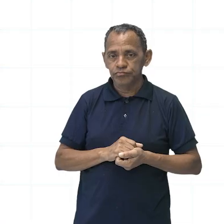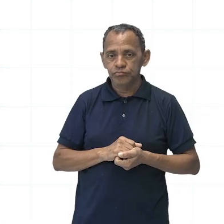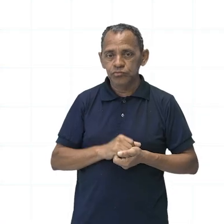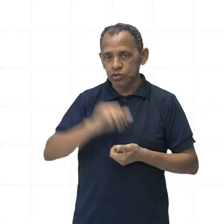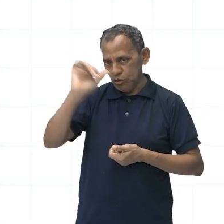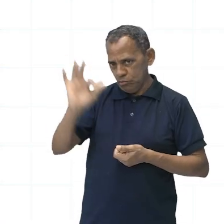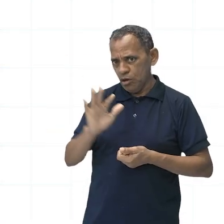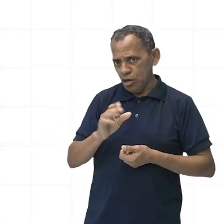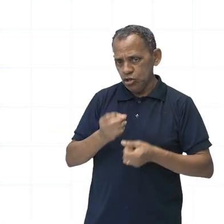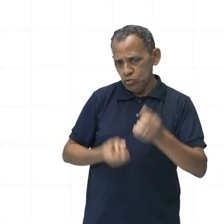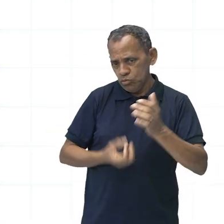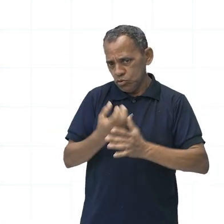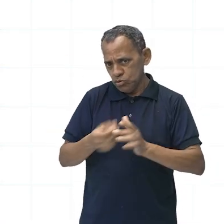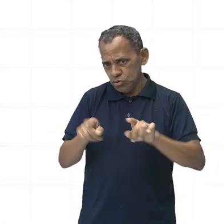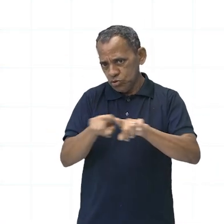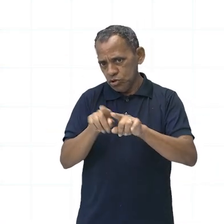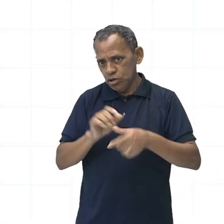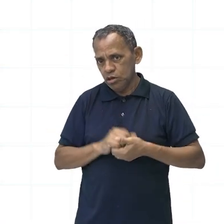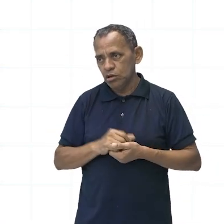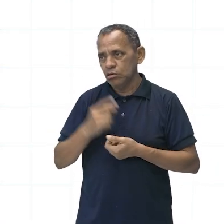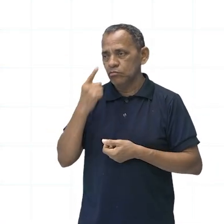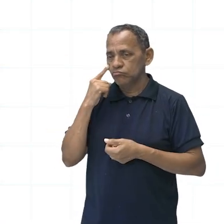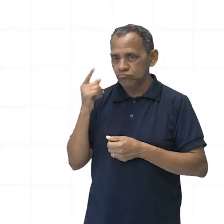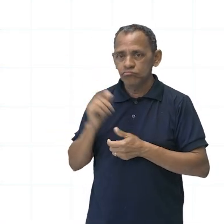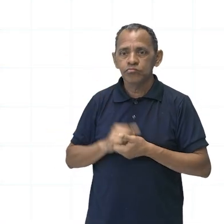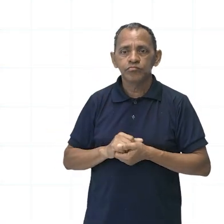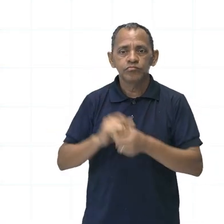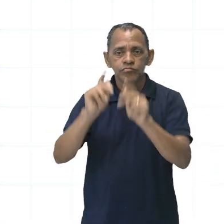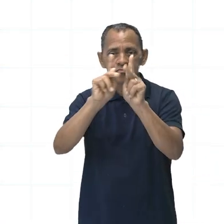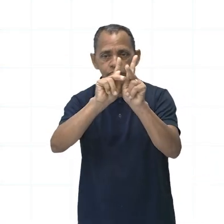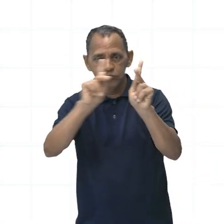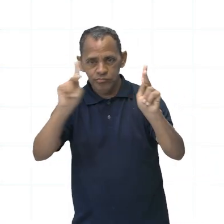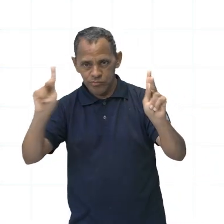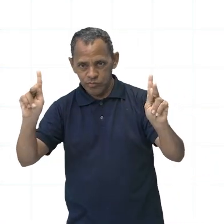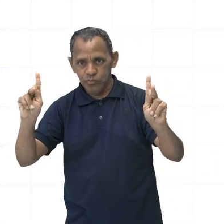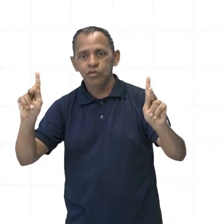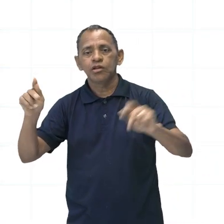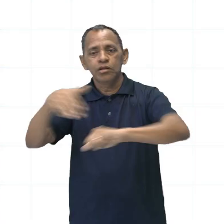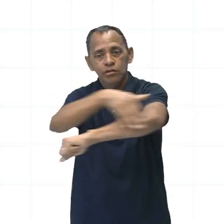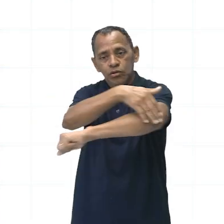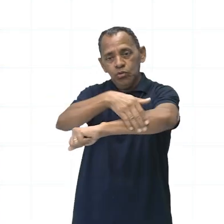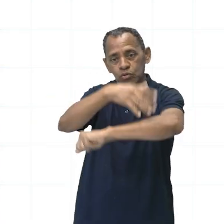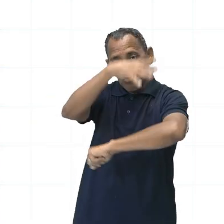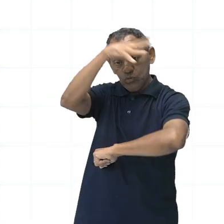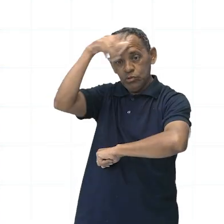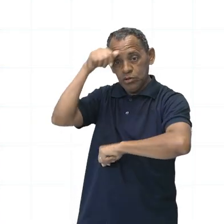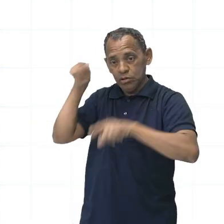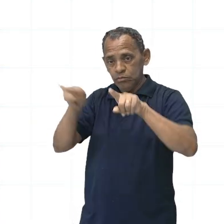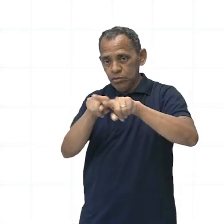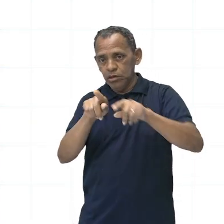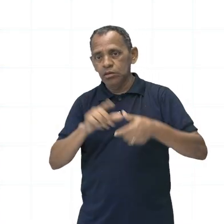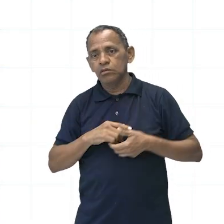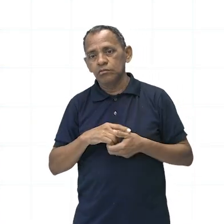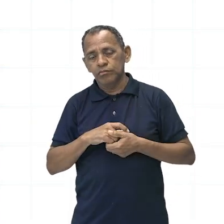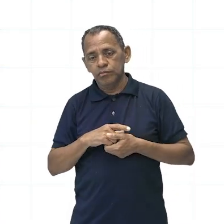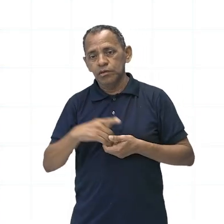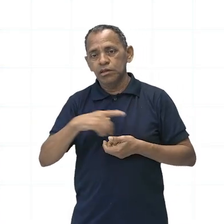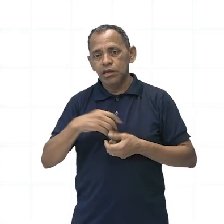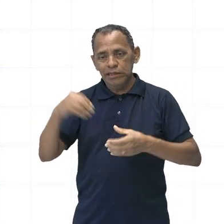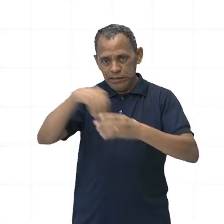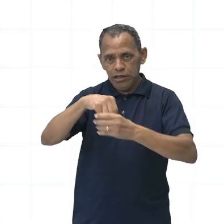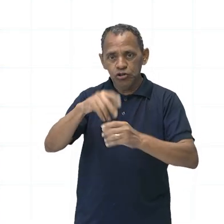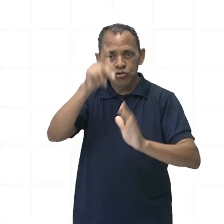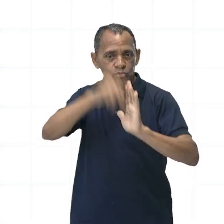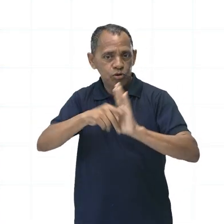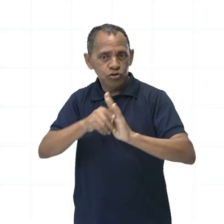grafite produzido no viaduto aqui nas ruas de Manaus, e que faz parte das artes visuais. E a